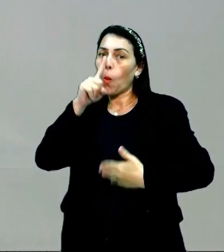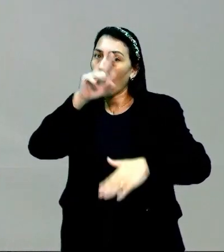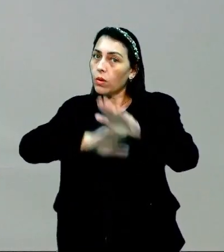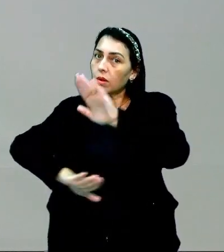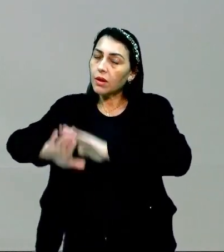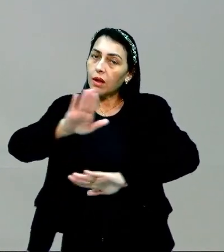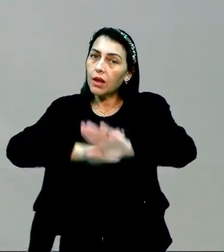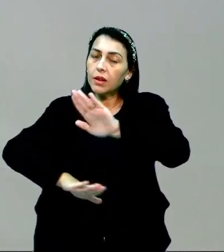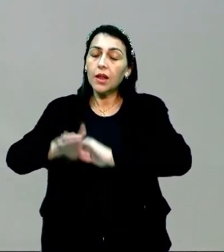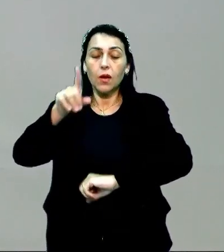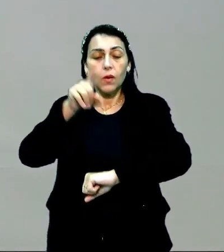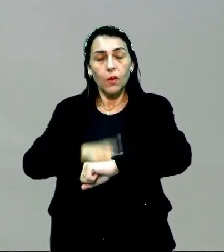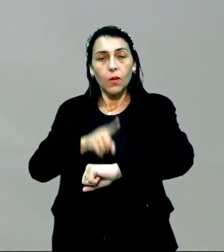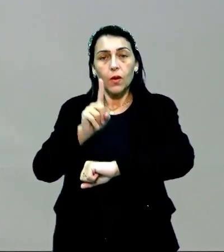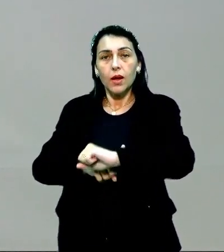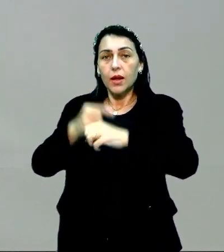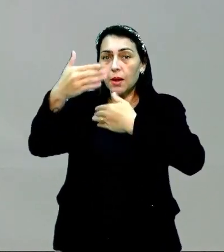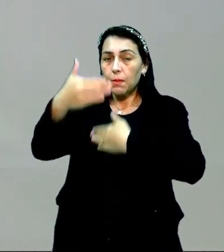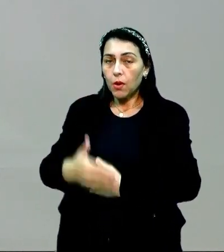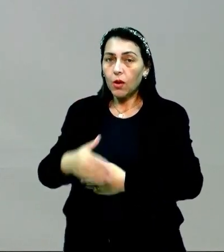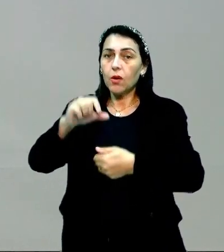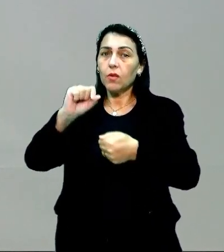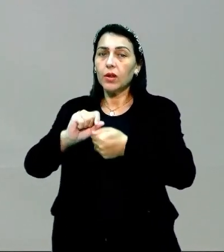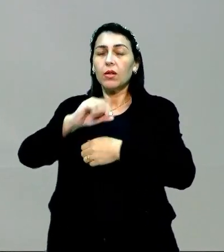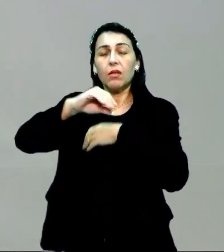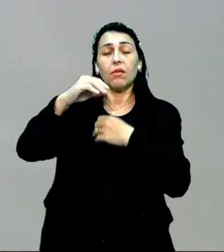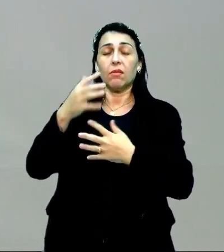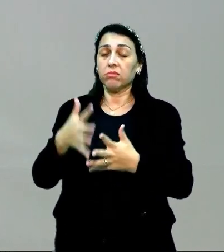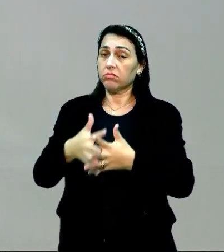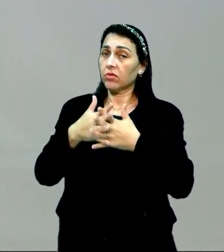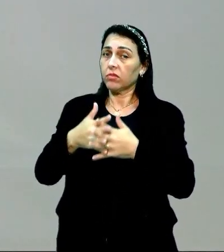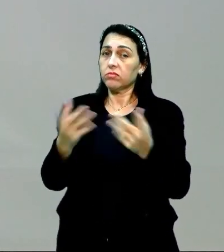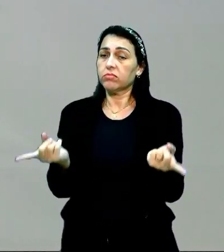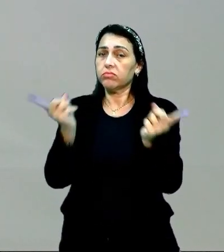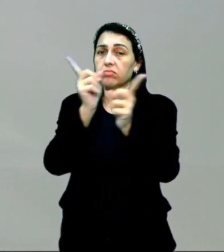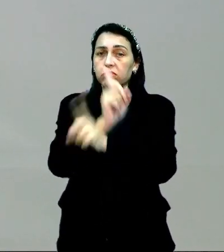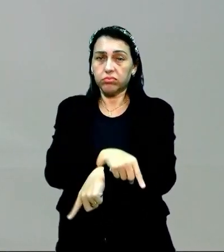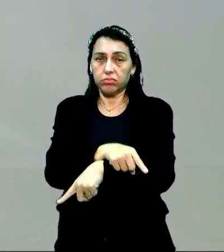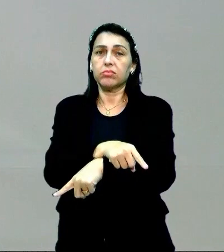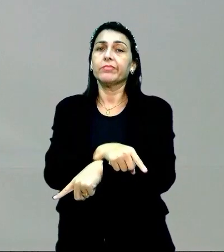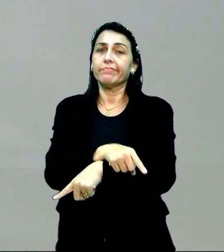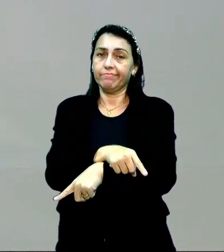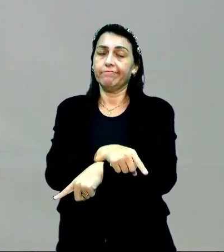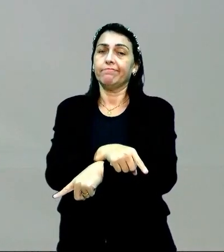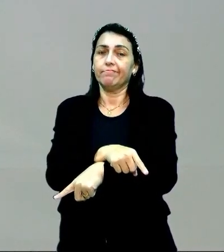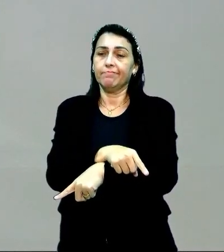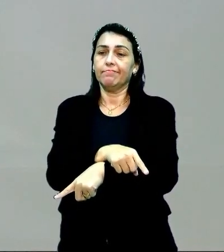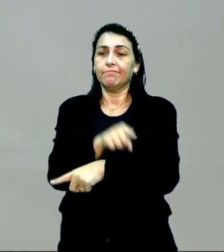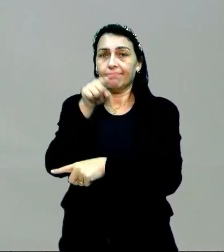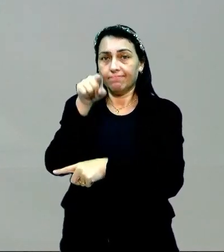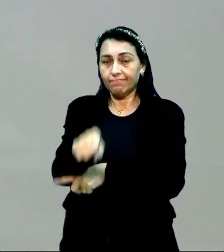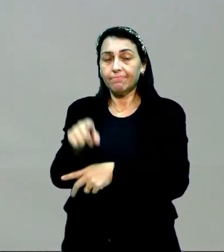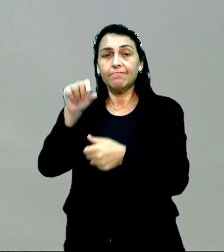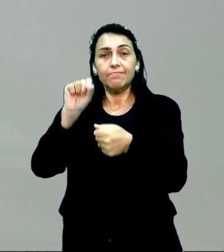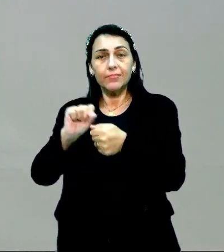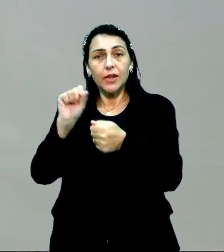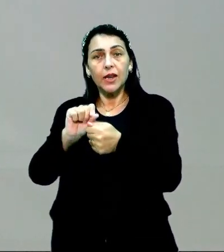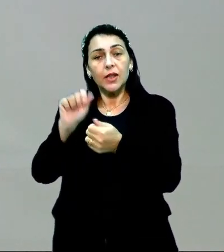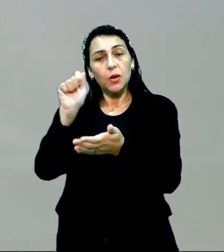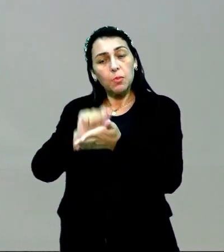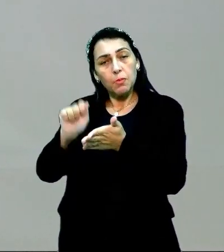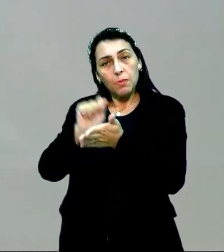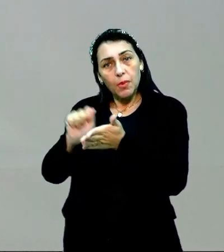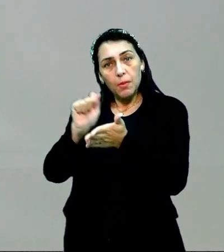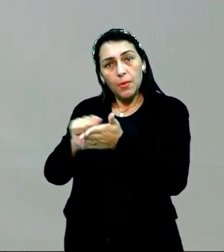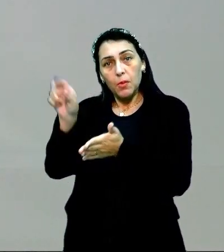muito cuidado para na hora da sua prova você não fazer uma confusão e inverter a ordem das coisas. Então, você vai fazer o rascunho no